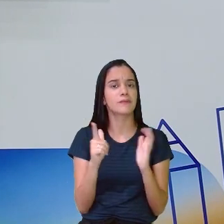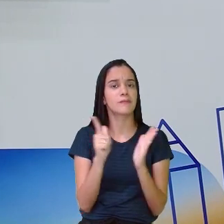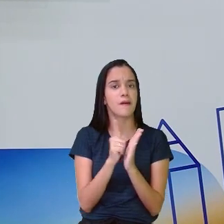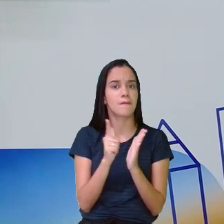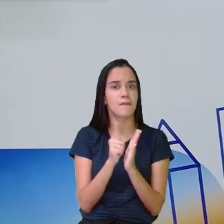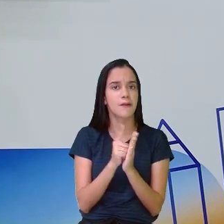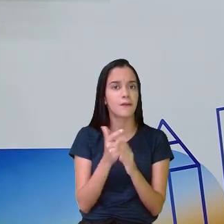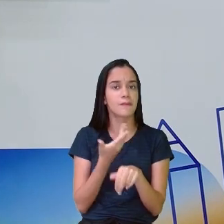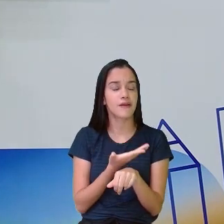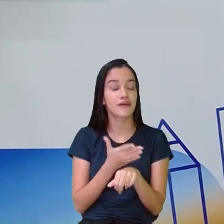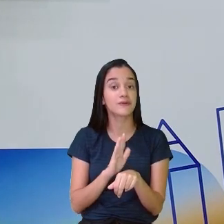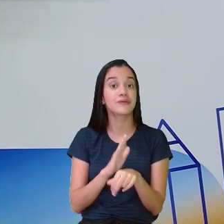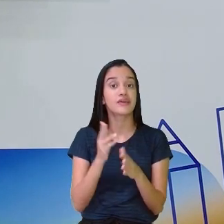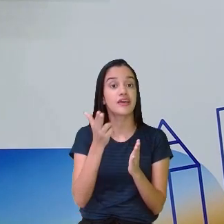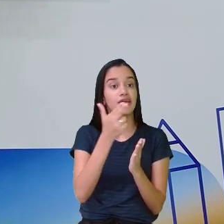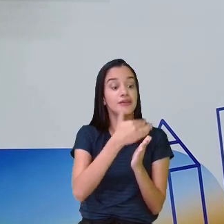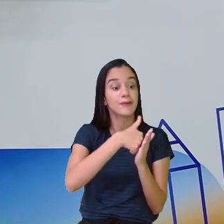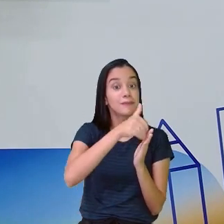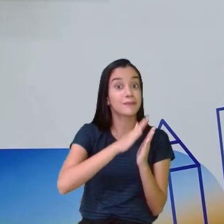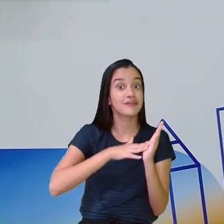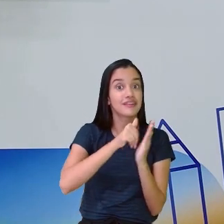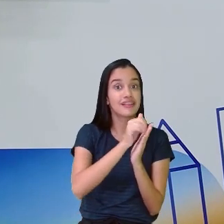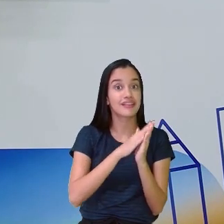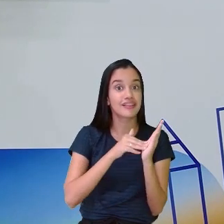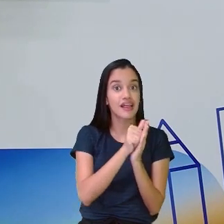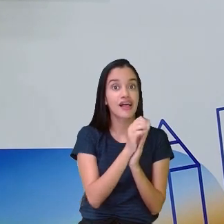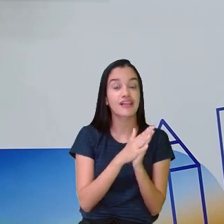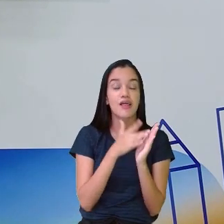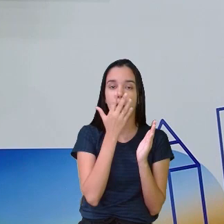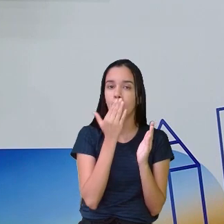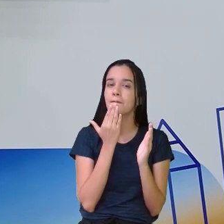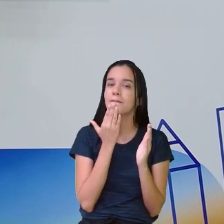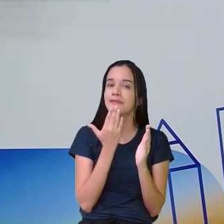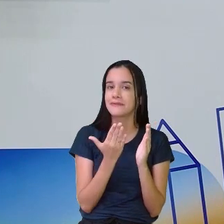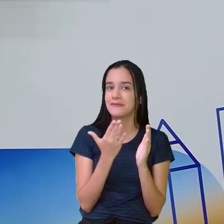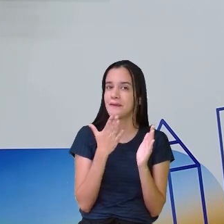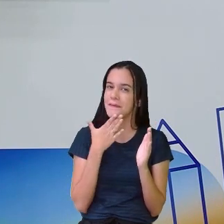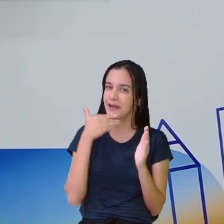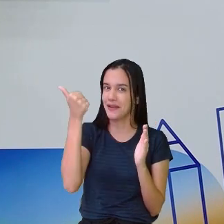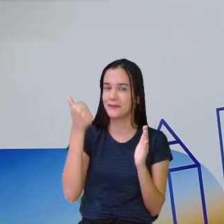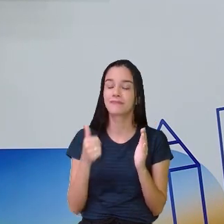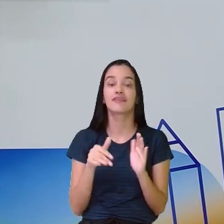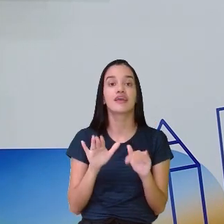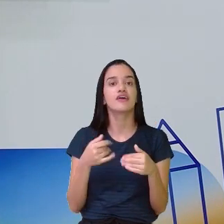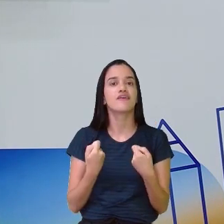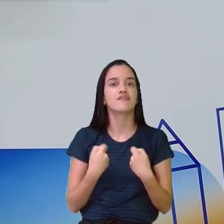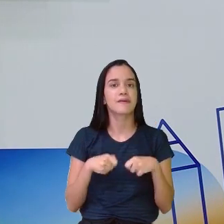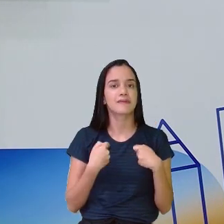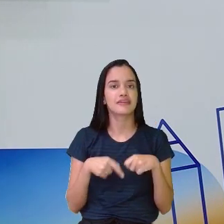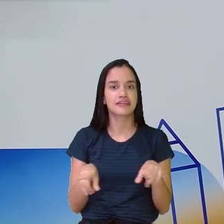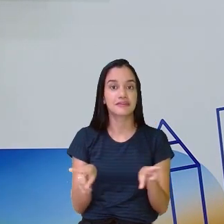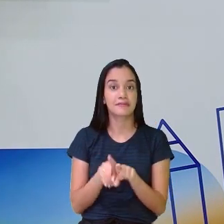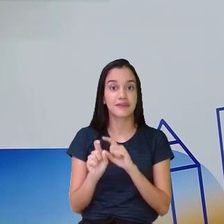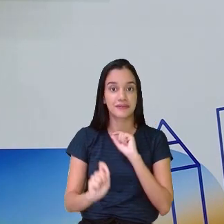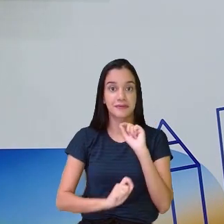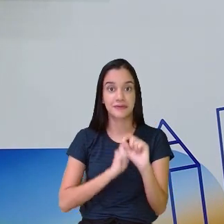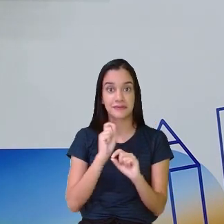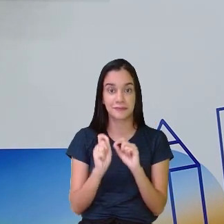e pintar na sua cor preferida. Melhor ainda, não é? Você vai precisar usar também, ó,